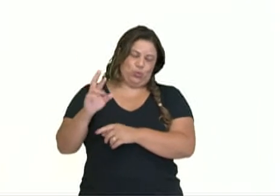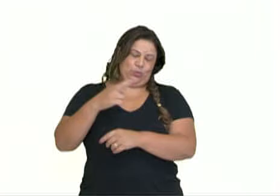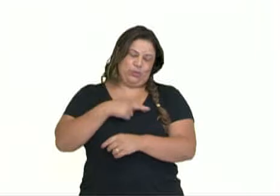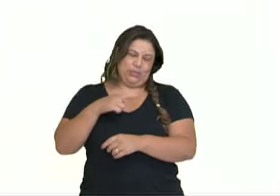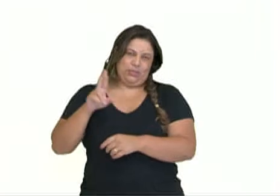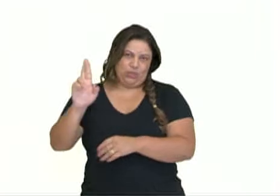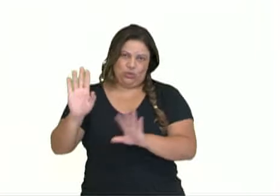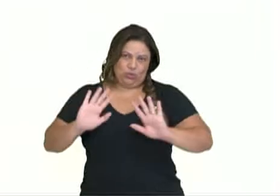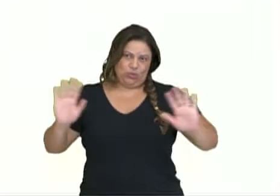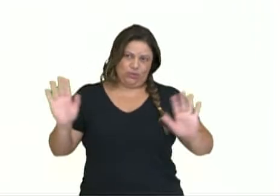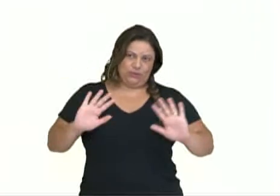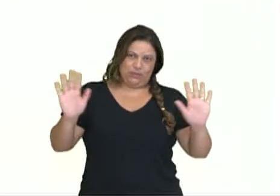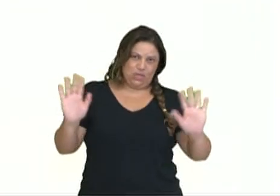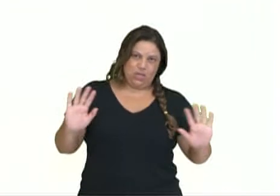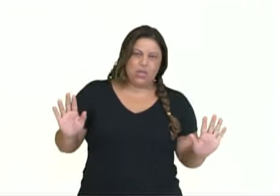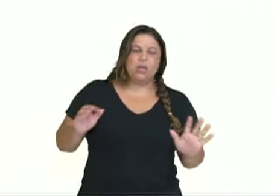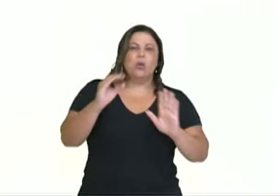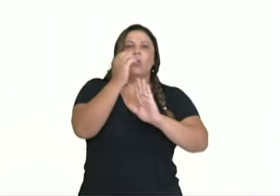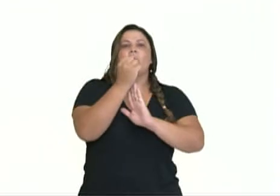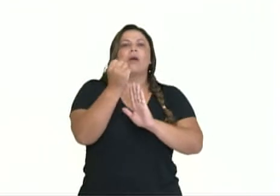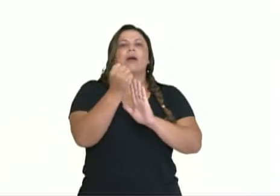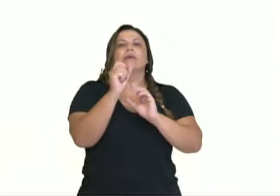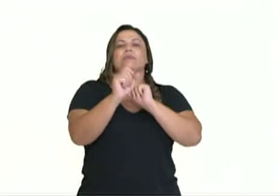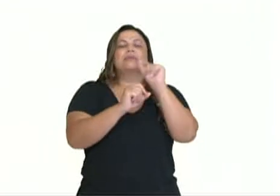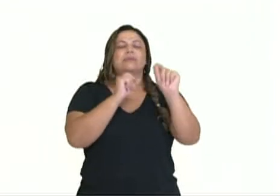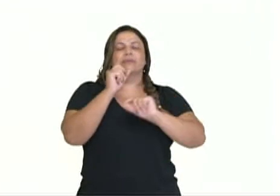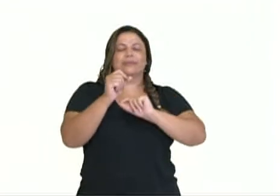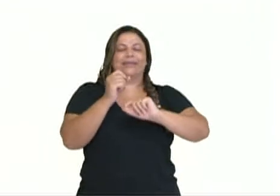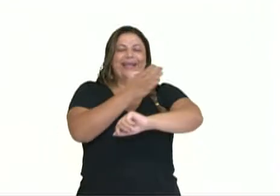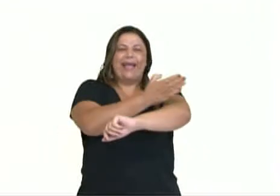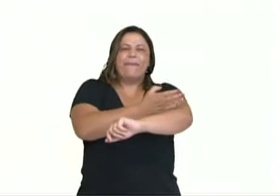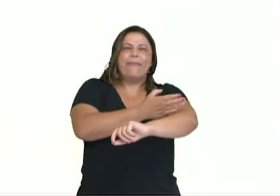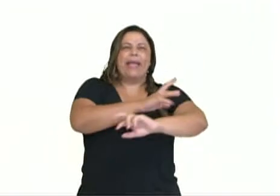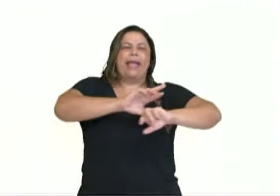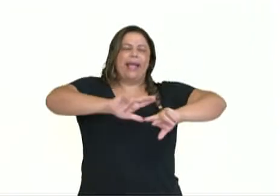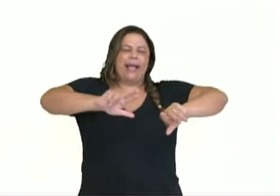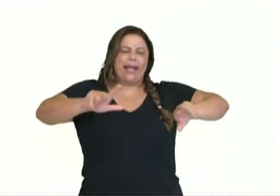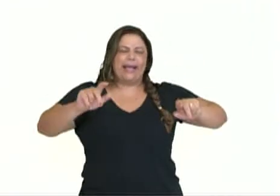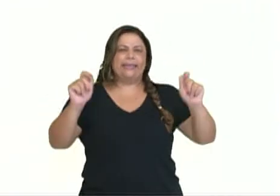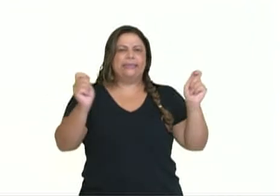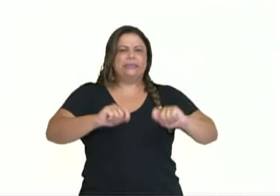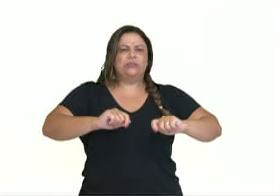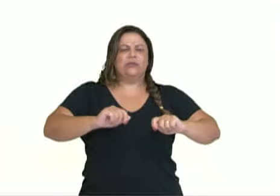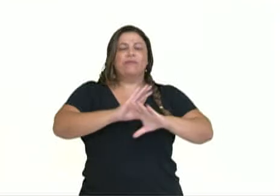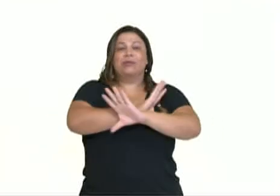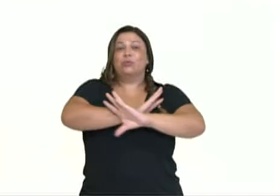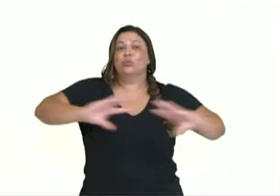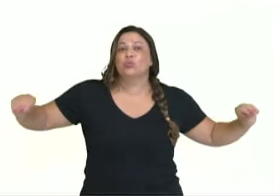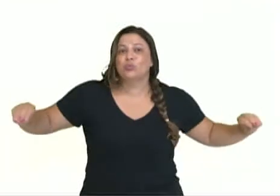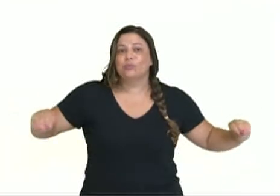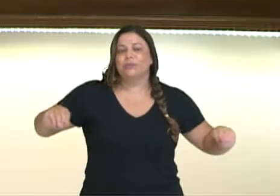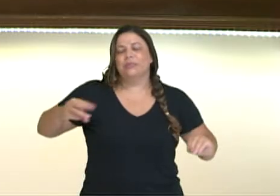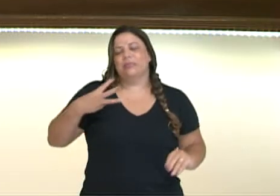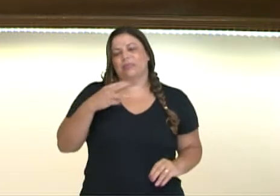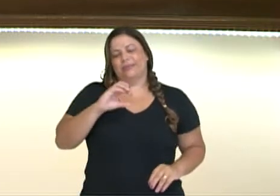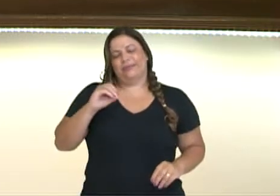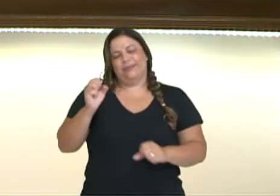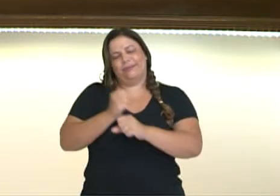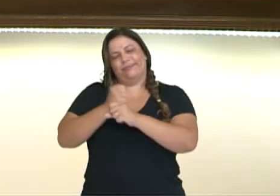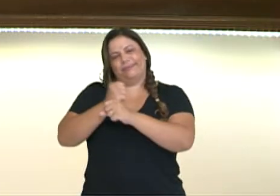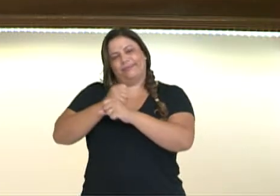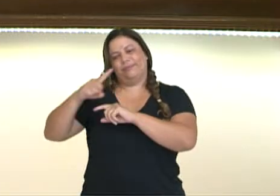Média por completo, ela só vai ser extinta do pensamento humano 300 anos depois. O Renascimento é